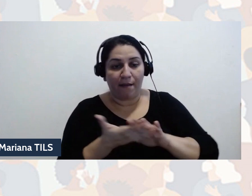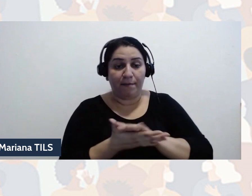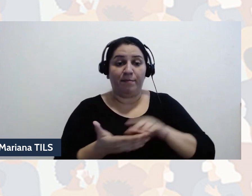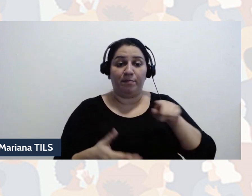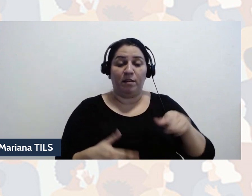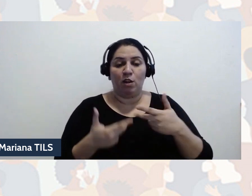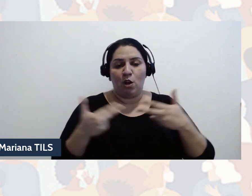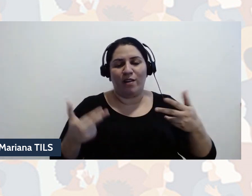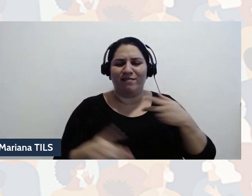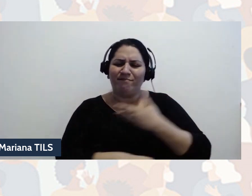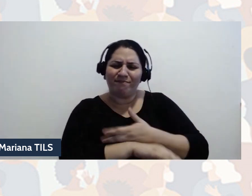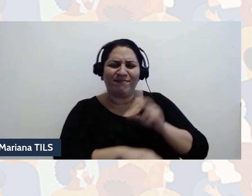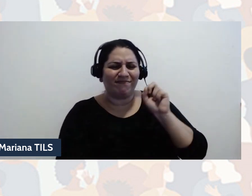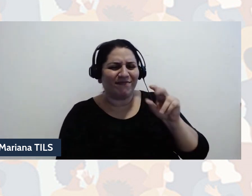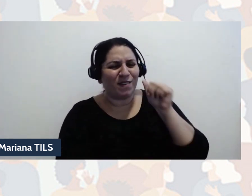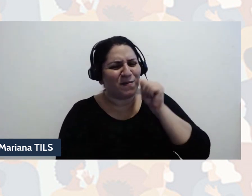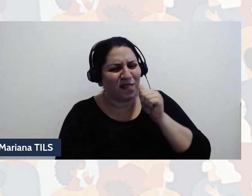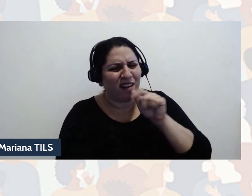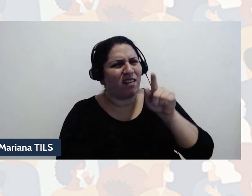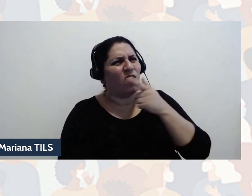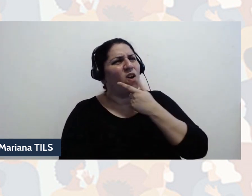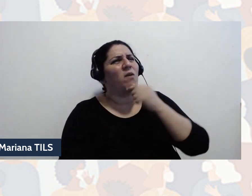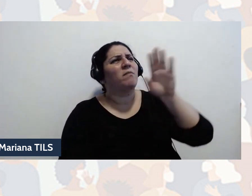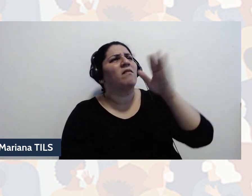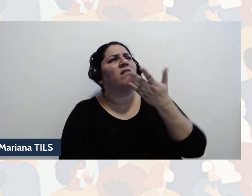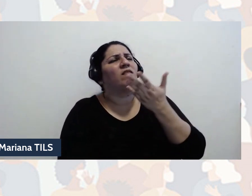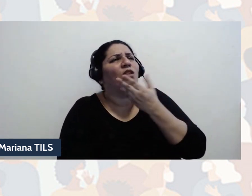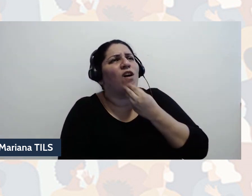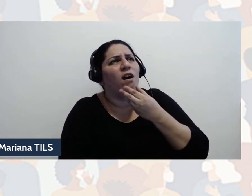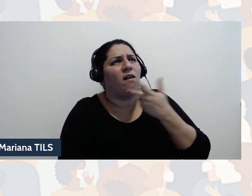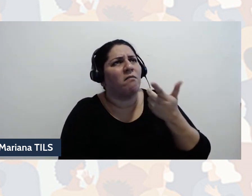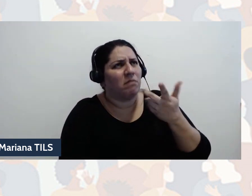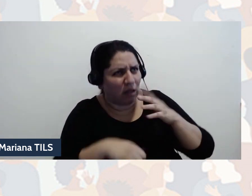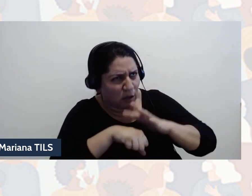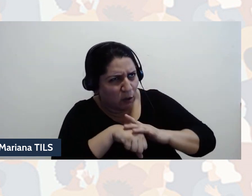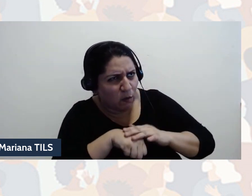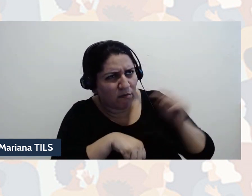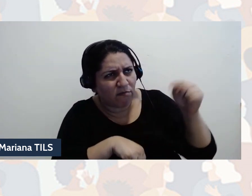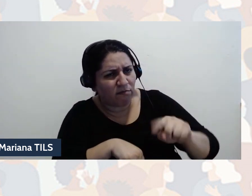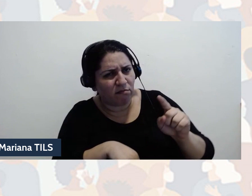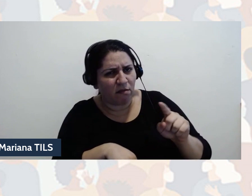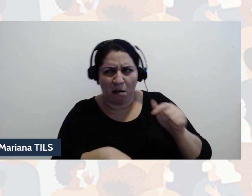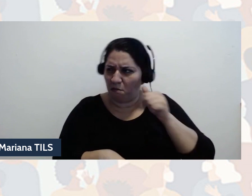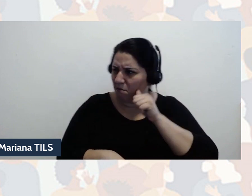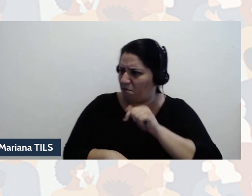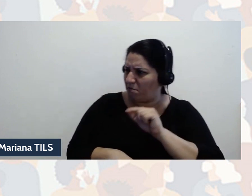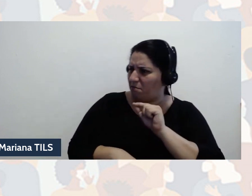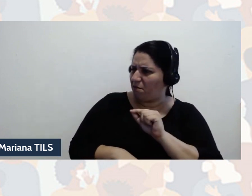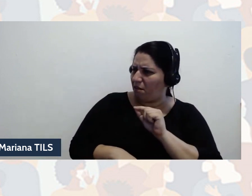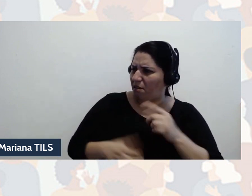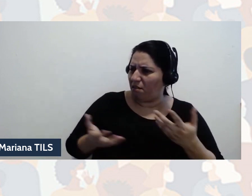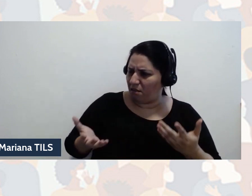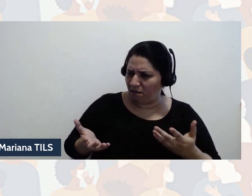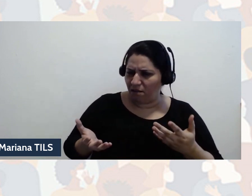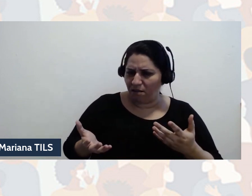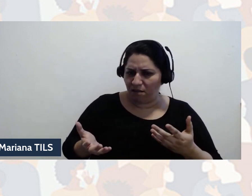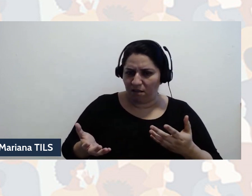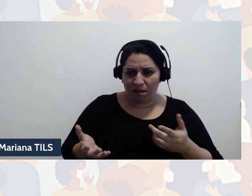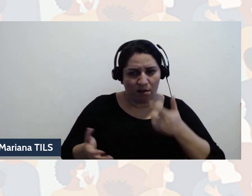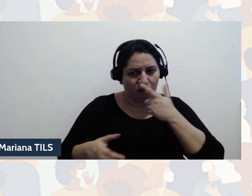de sempre, e ela pergunta, ela está doente? E o rapaz responde, quem? Quer dizer, né, a mulher já